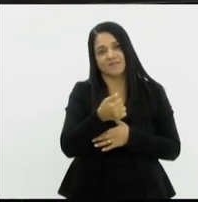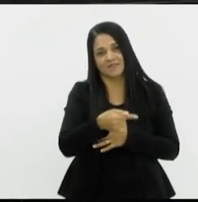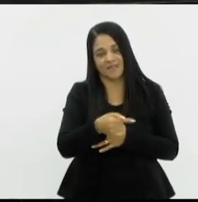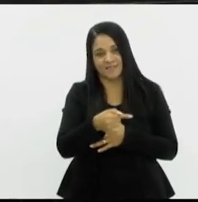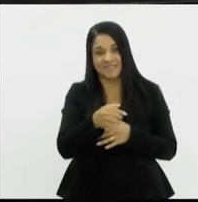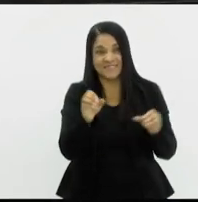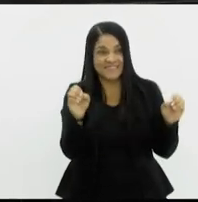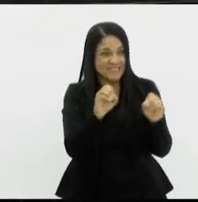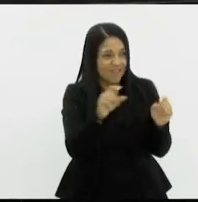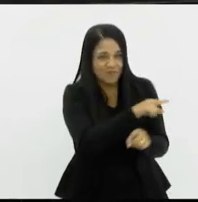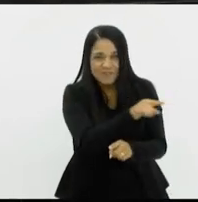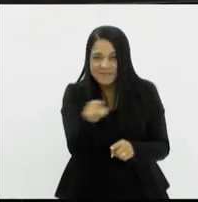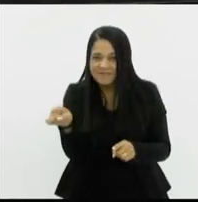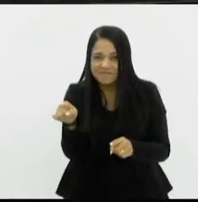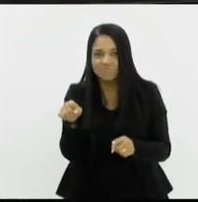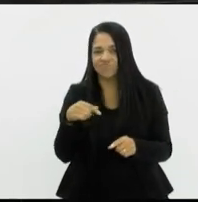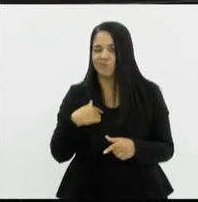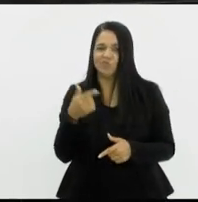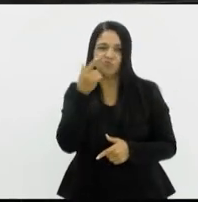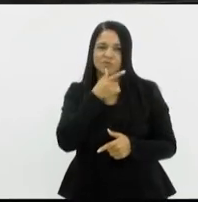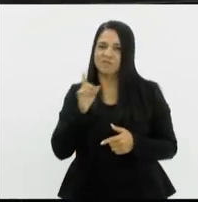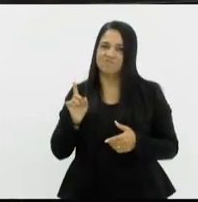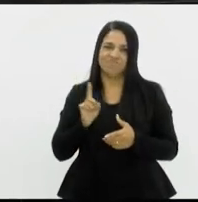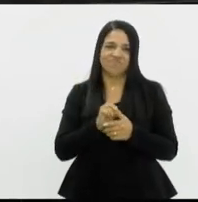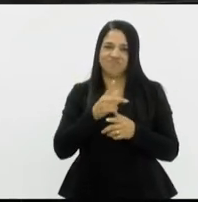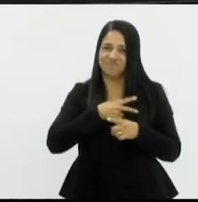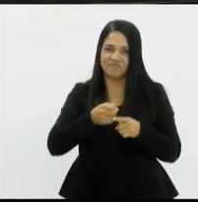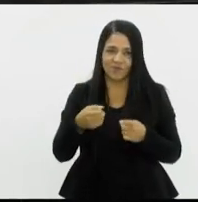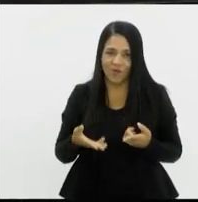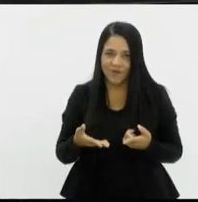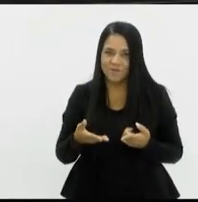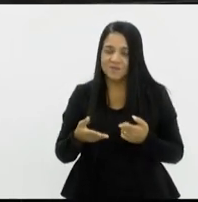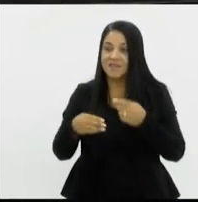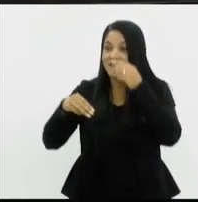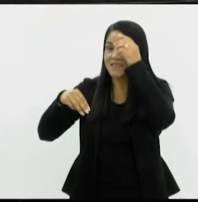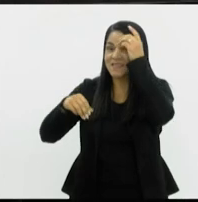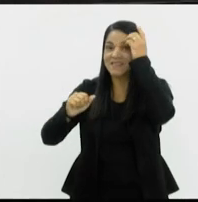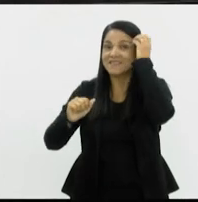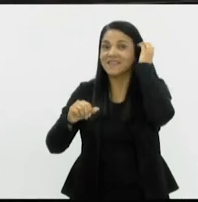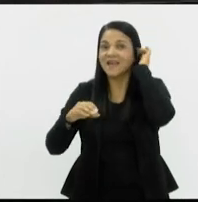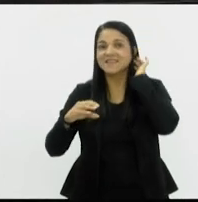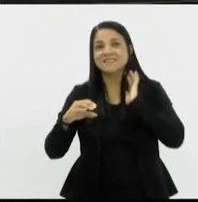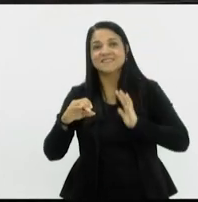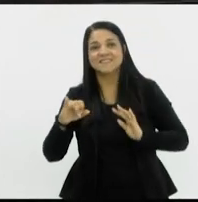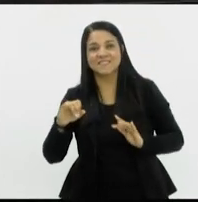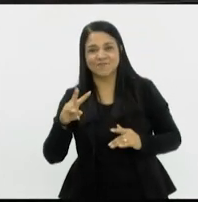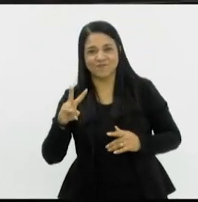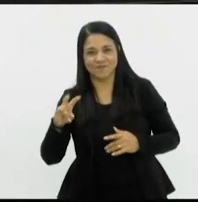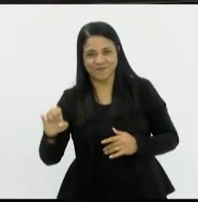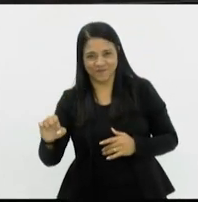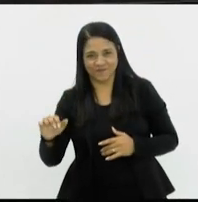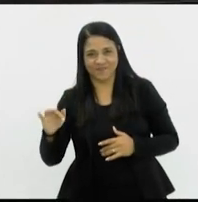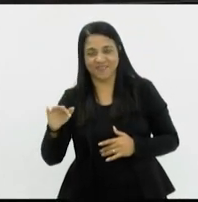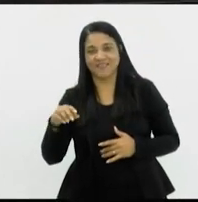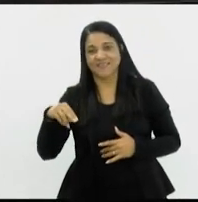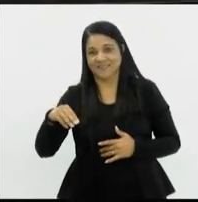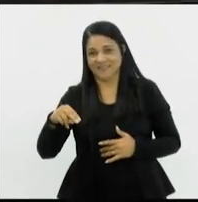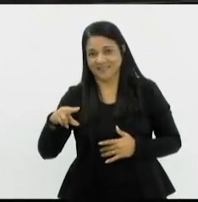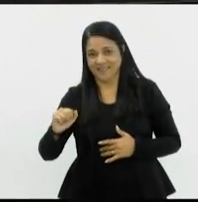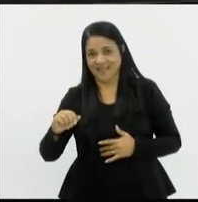Sem vocês, eu não estaria aqui. Nacif, esqueci de você. Agora, corrigi. Então,